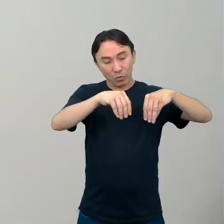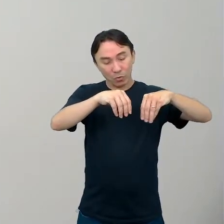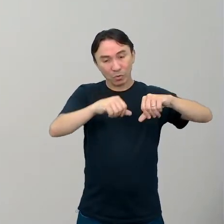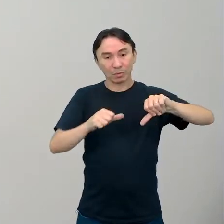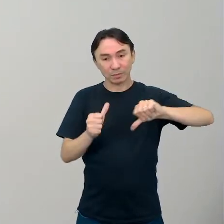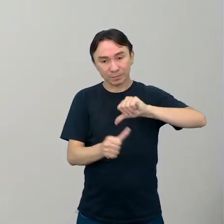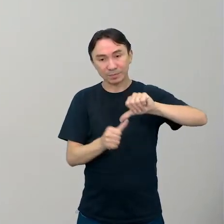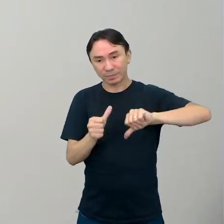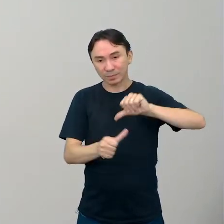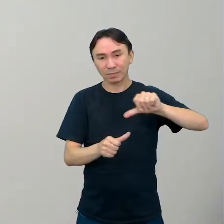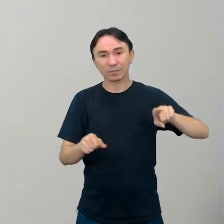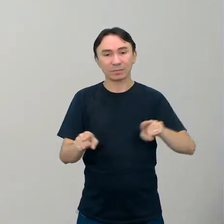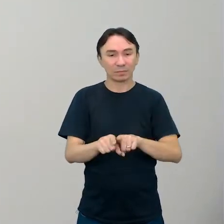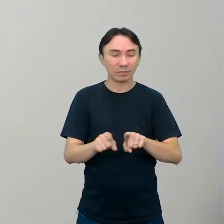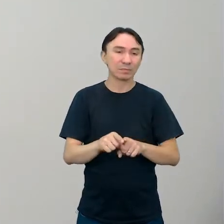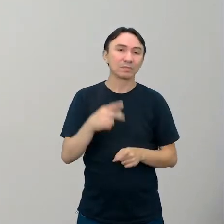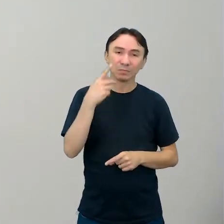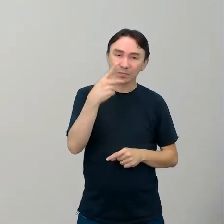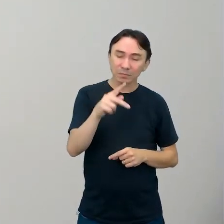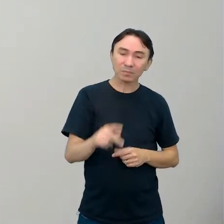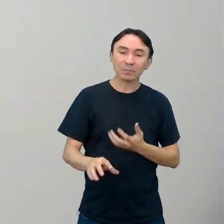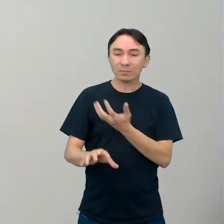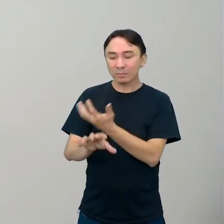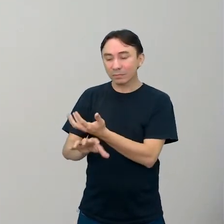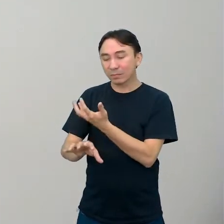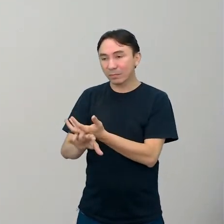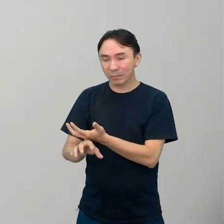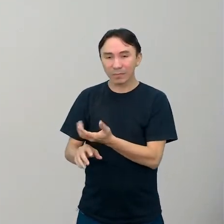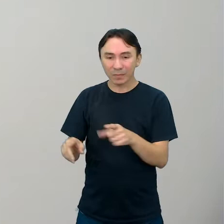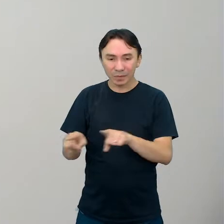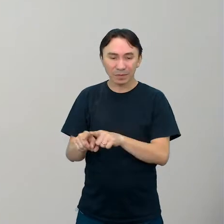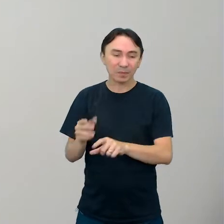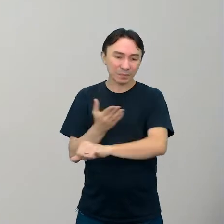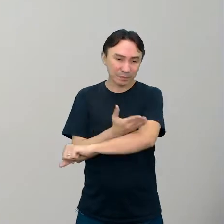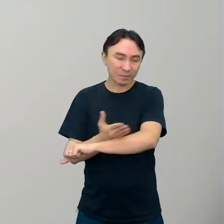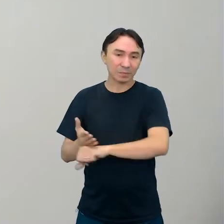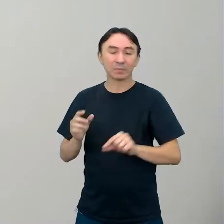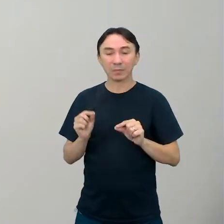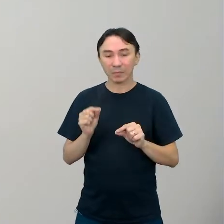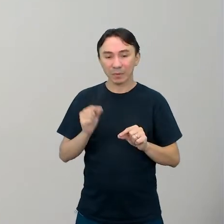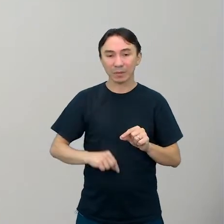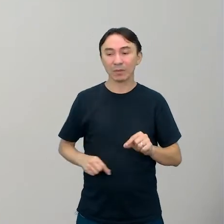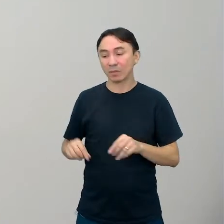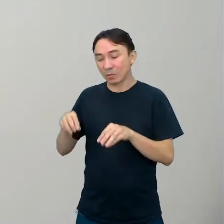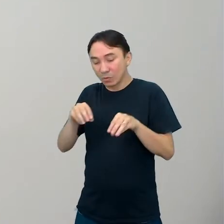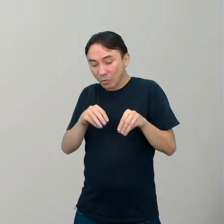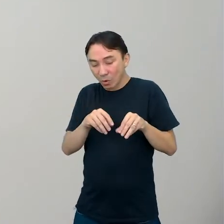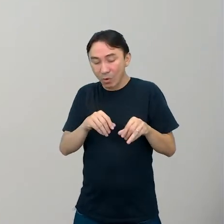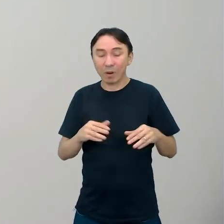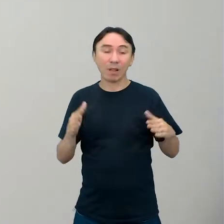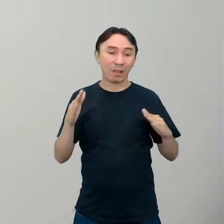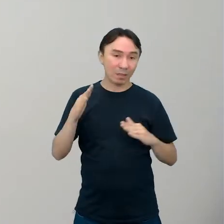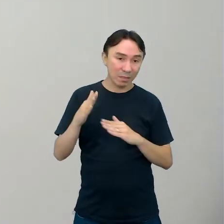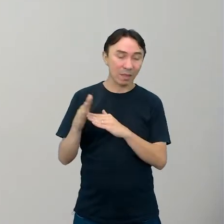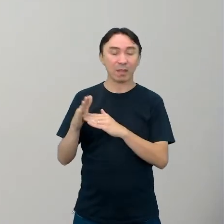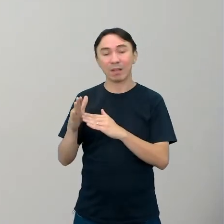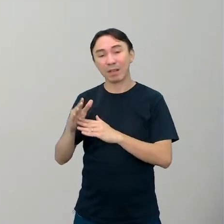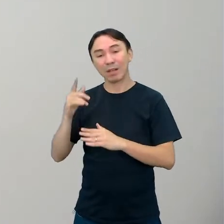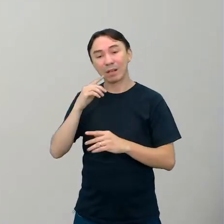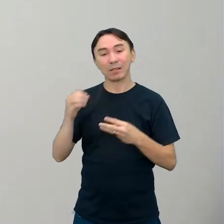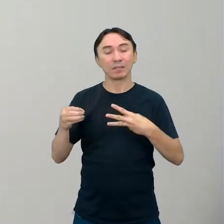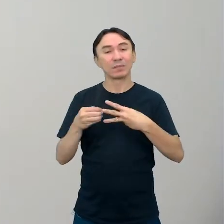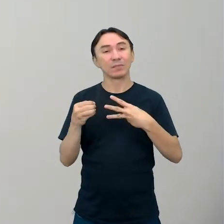já estão habituados aí a me verem, que é o do solo à célula, também está muito presente, professora, essa questão da